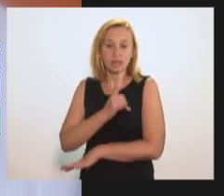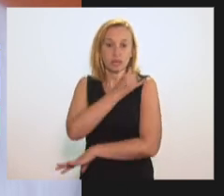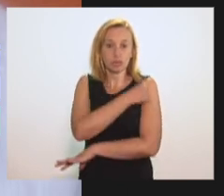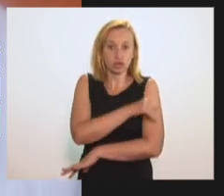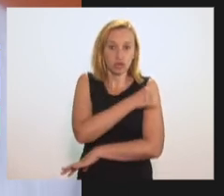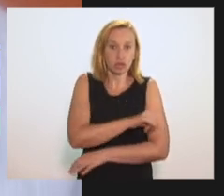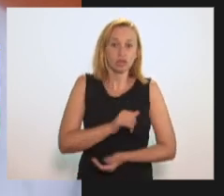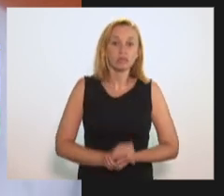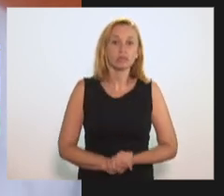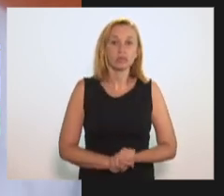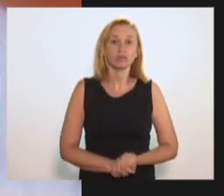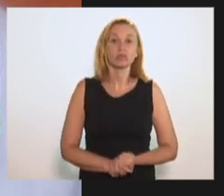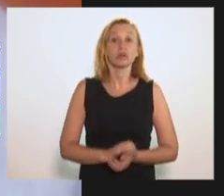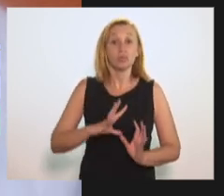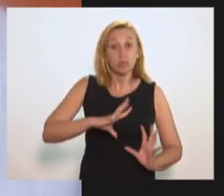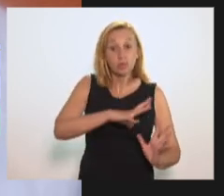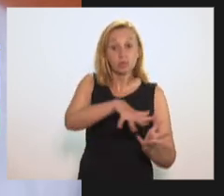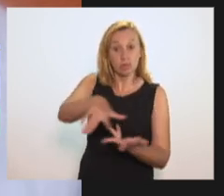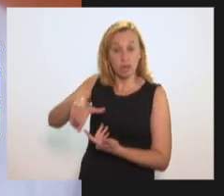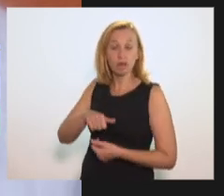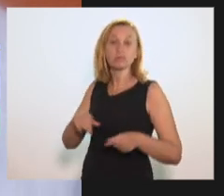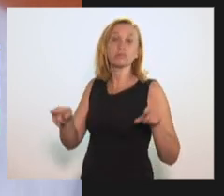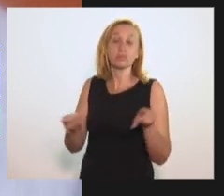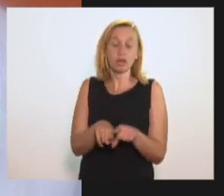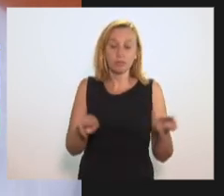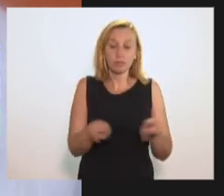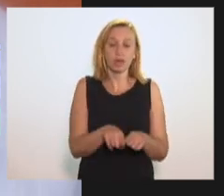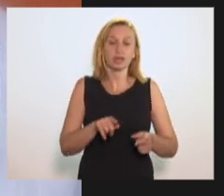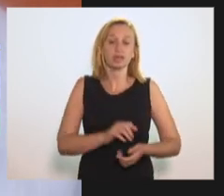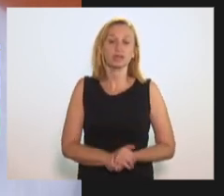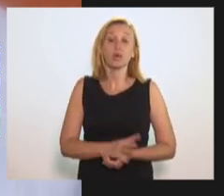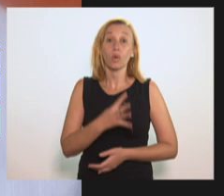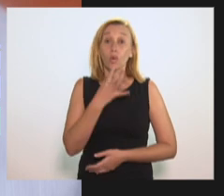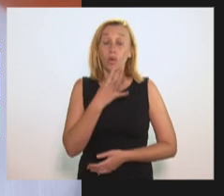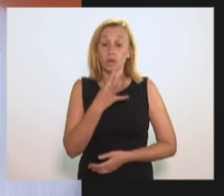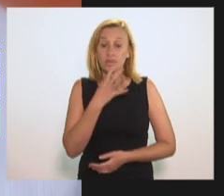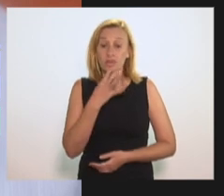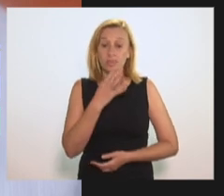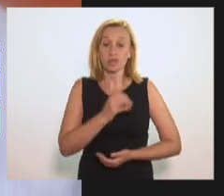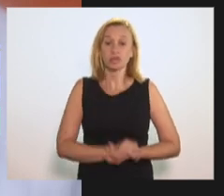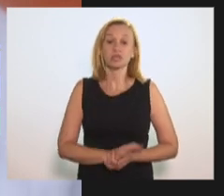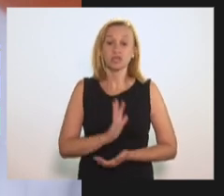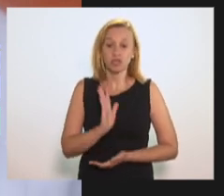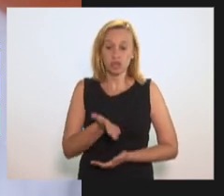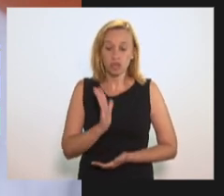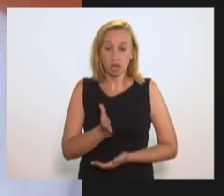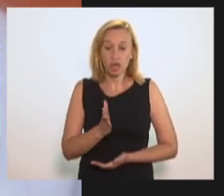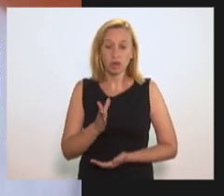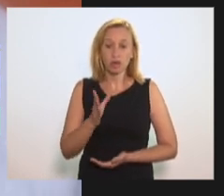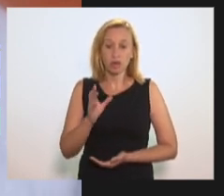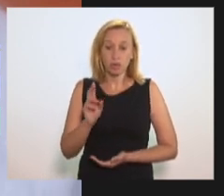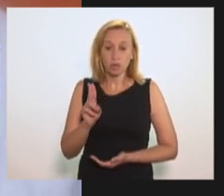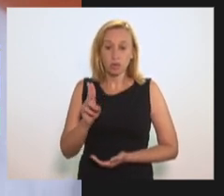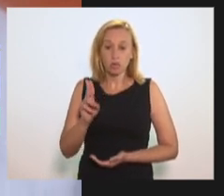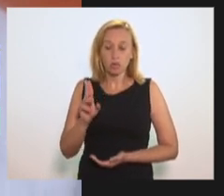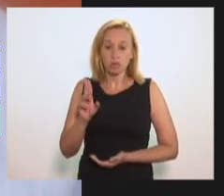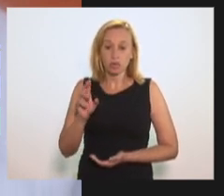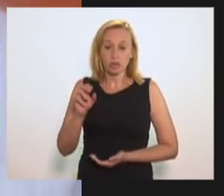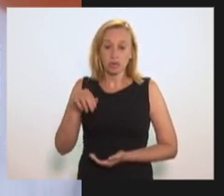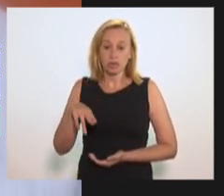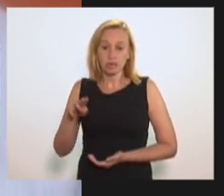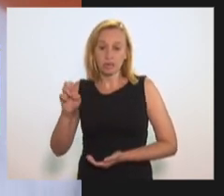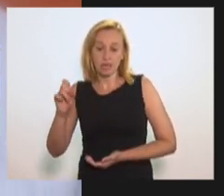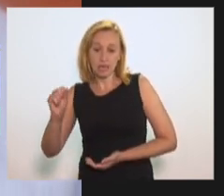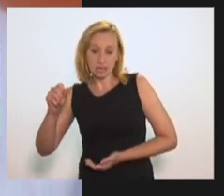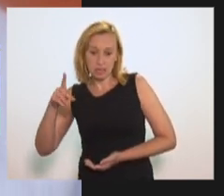inclusive mundialmente somando-se ao reconhecimento que já foi feito pela Unesco de primeira